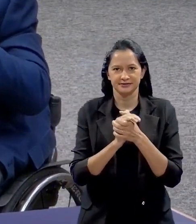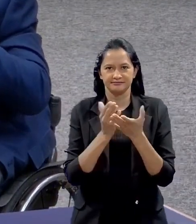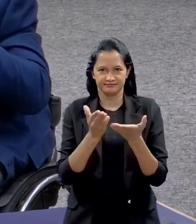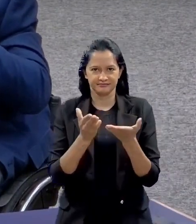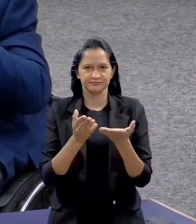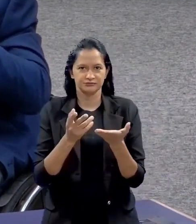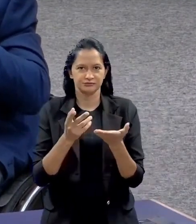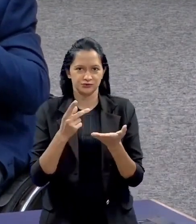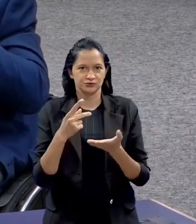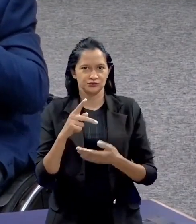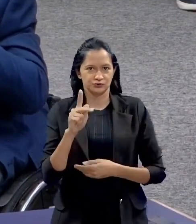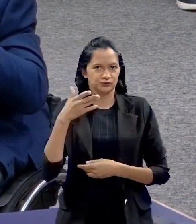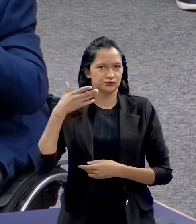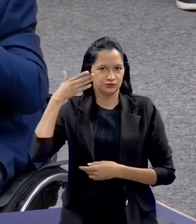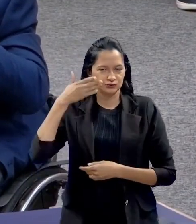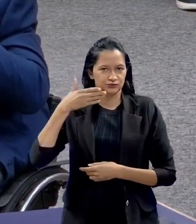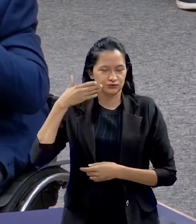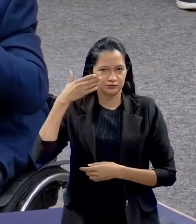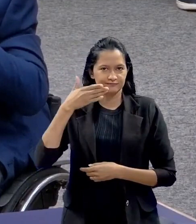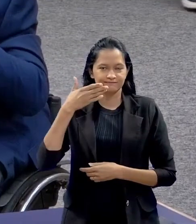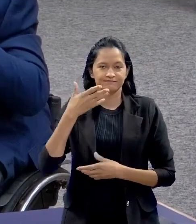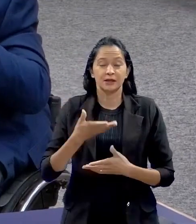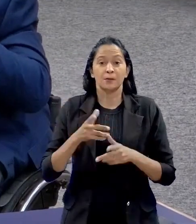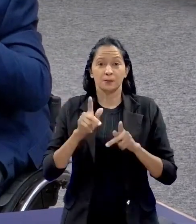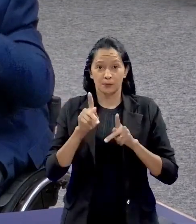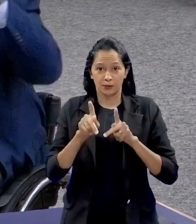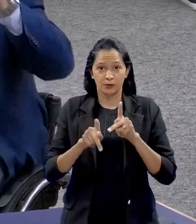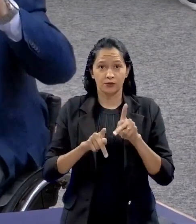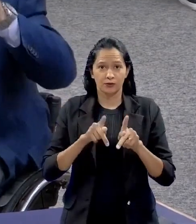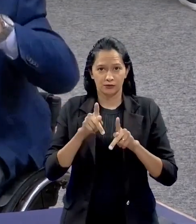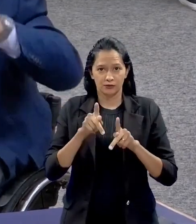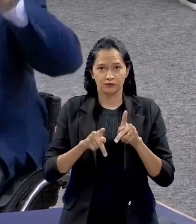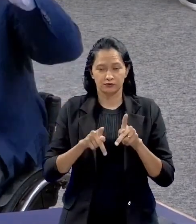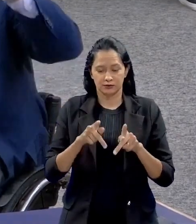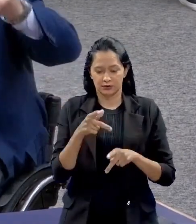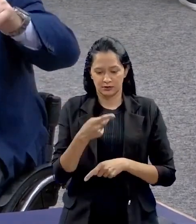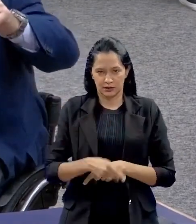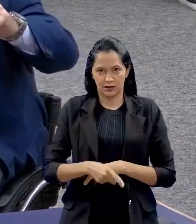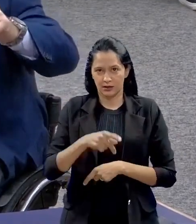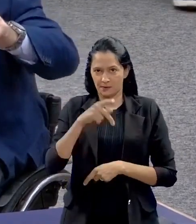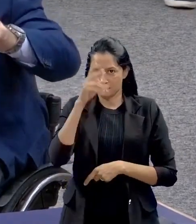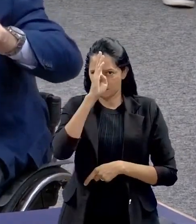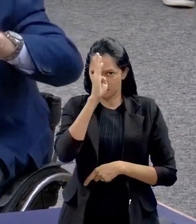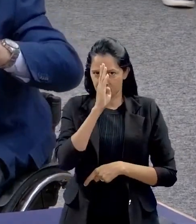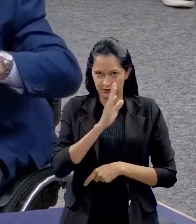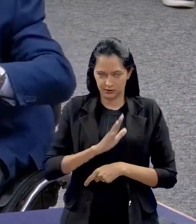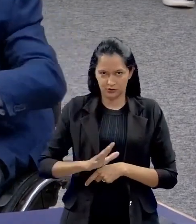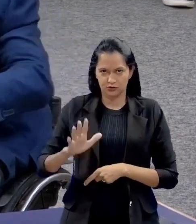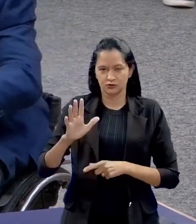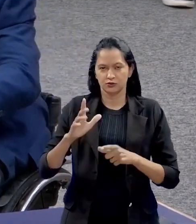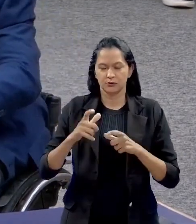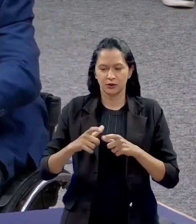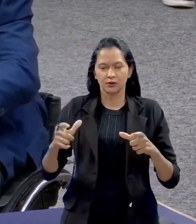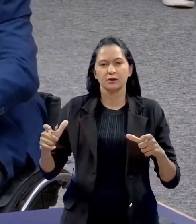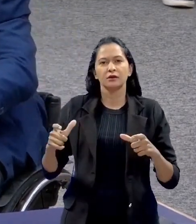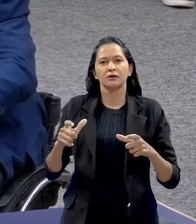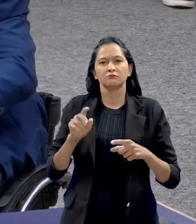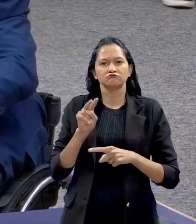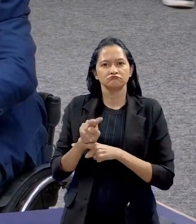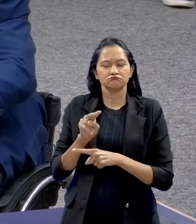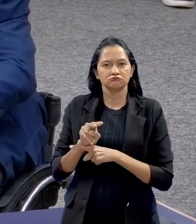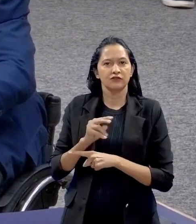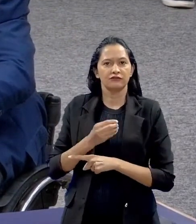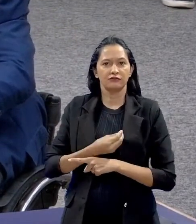O sentimento de insatisfação da população de bem, da população que preserva valores humanos, ela